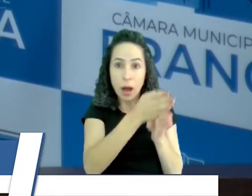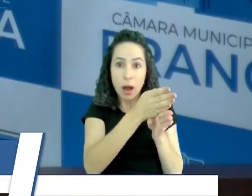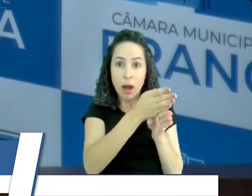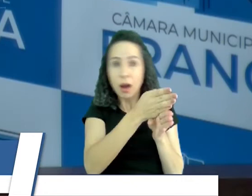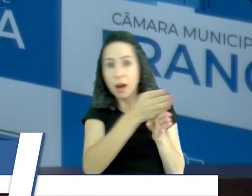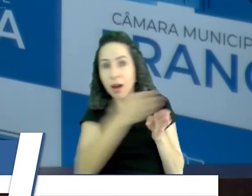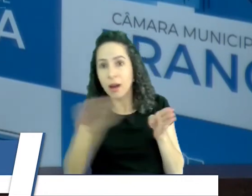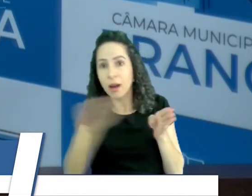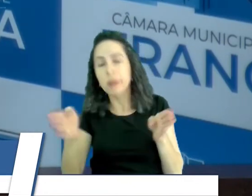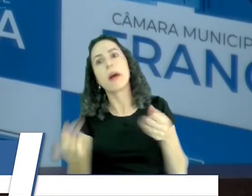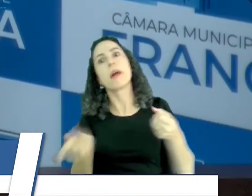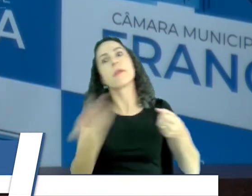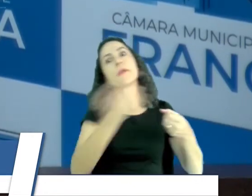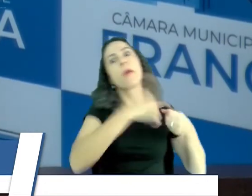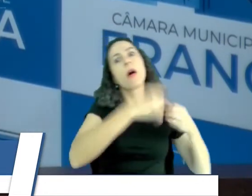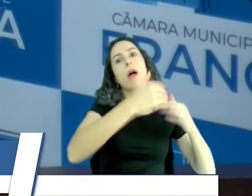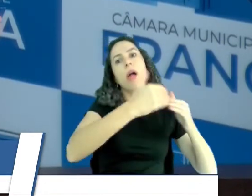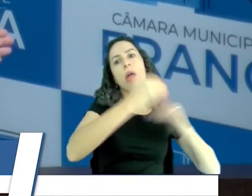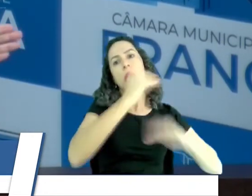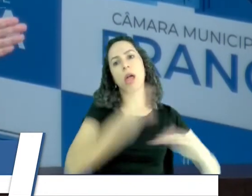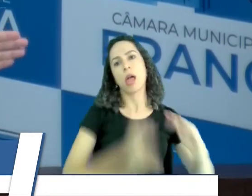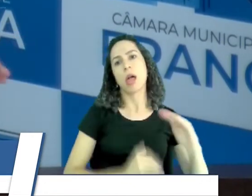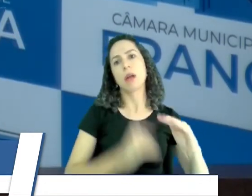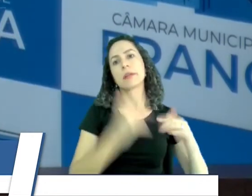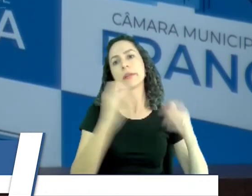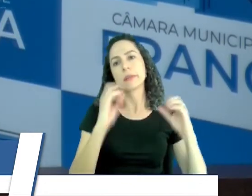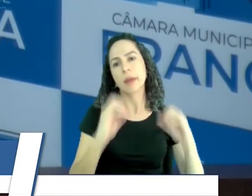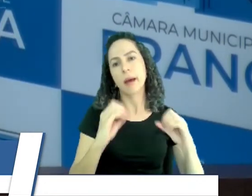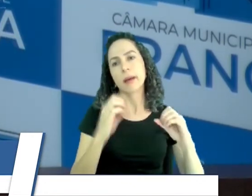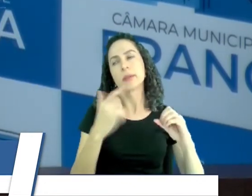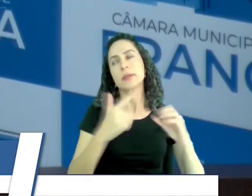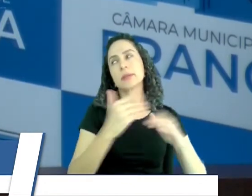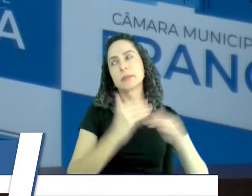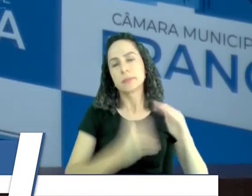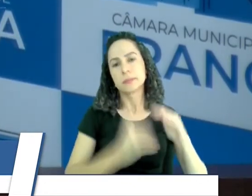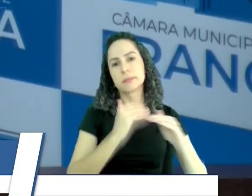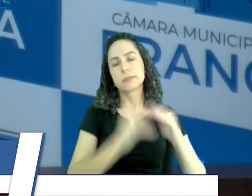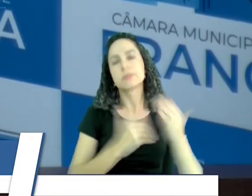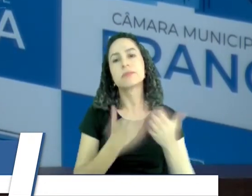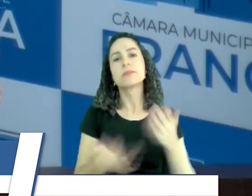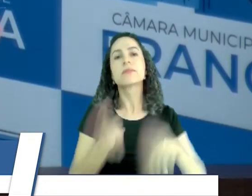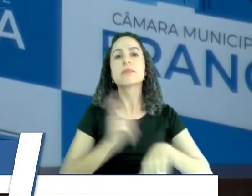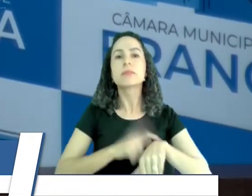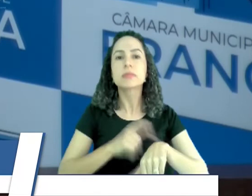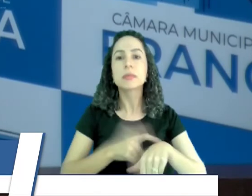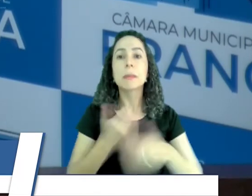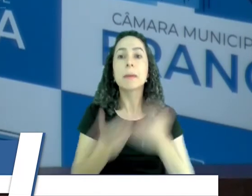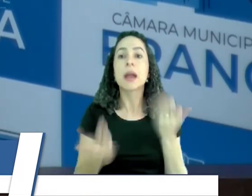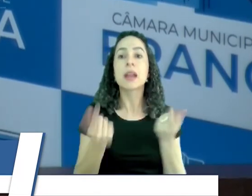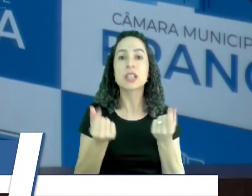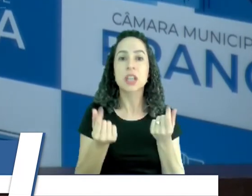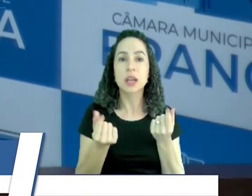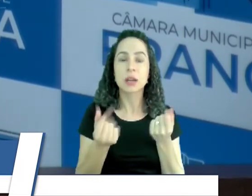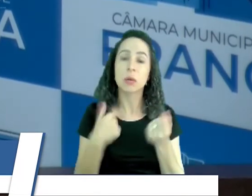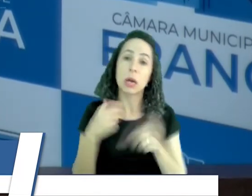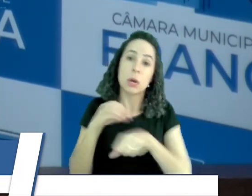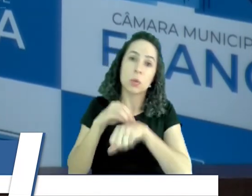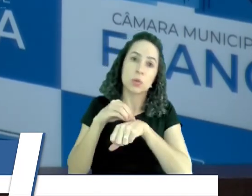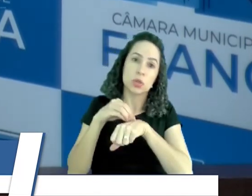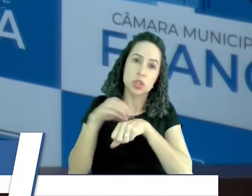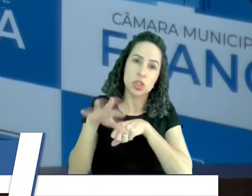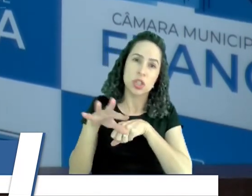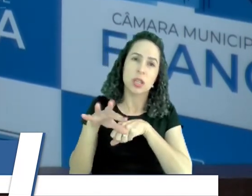que retroceder, não vamos ter que começar tudo de novo e perder tempo, e perder dinheiro. Então, eu sugiro que